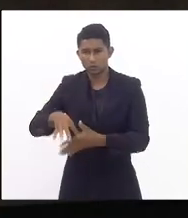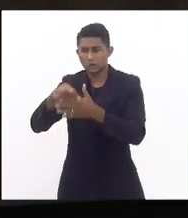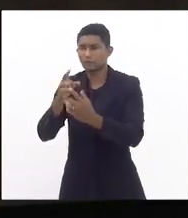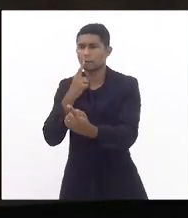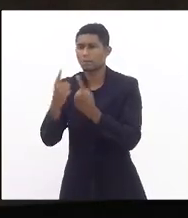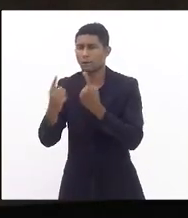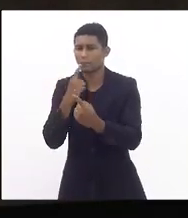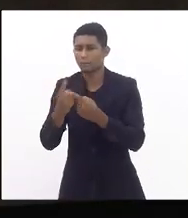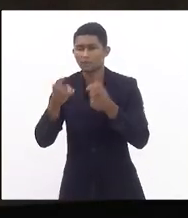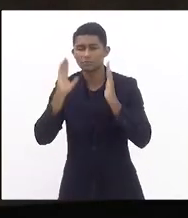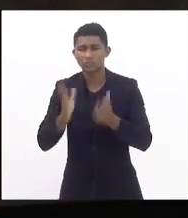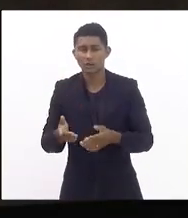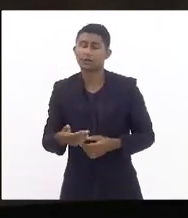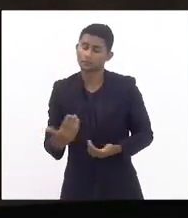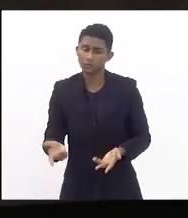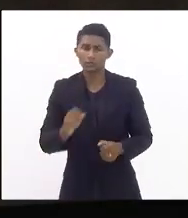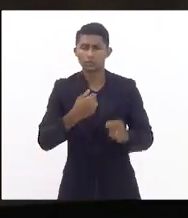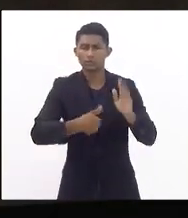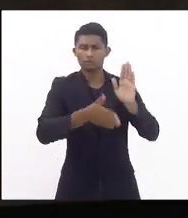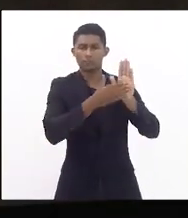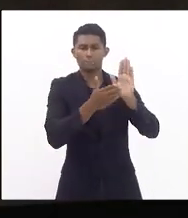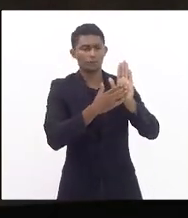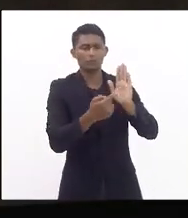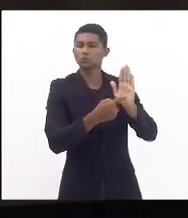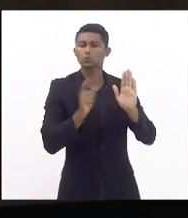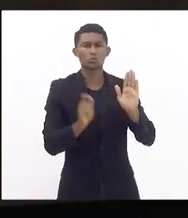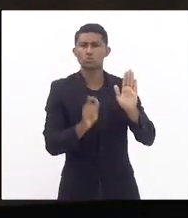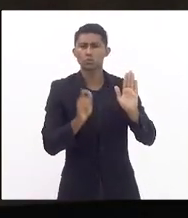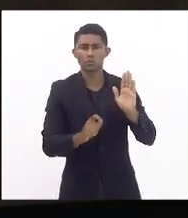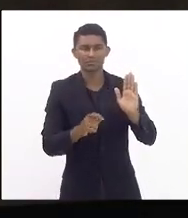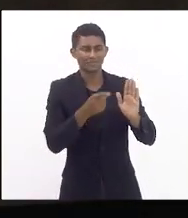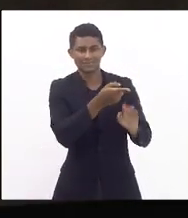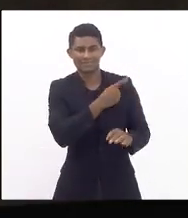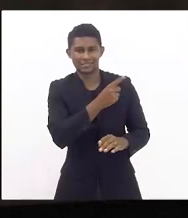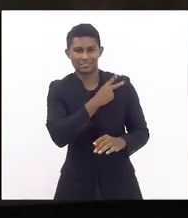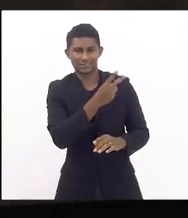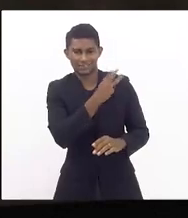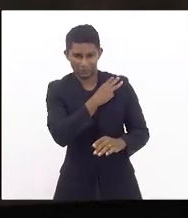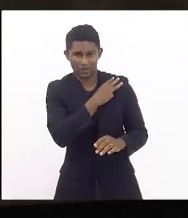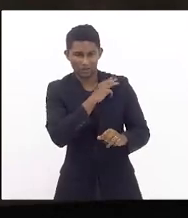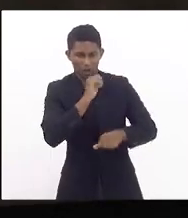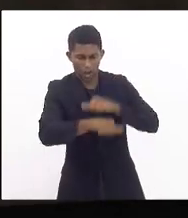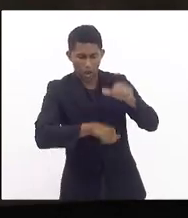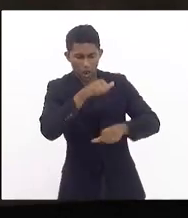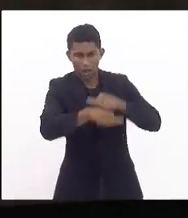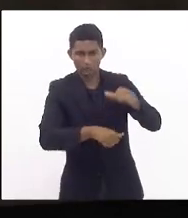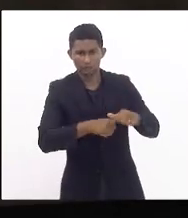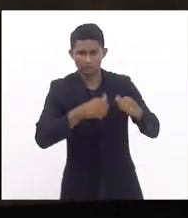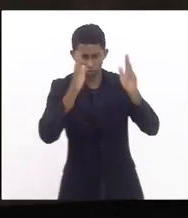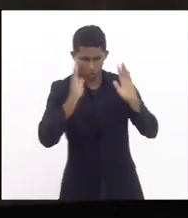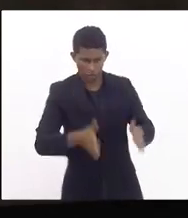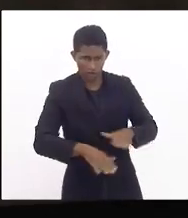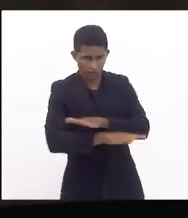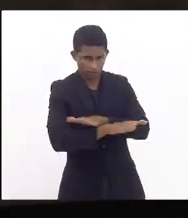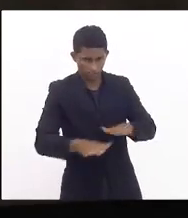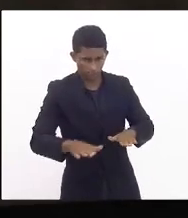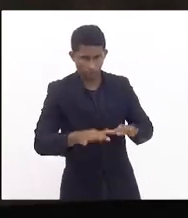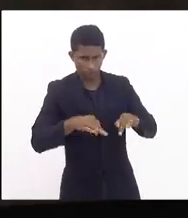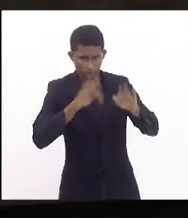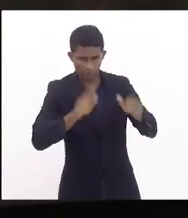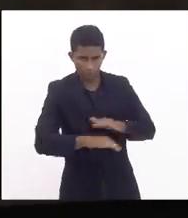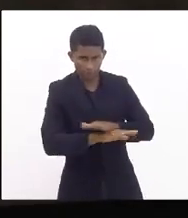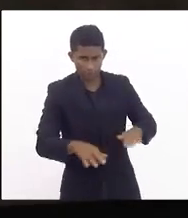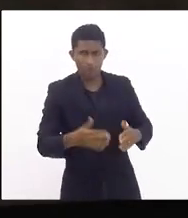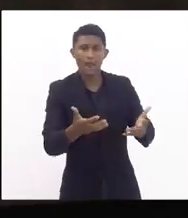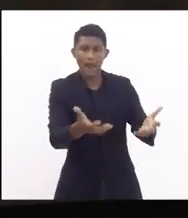uma pauta que diz respeito à reforma do ensino médio. Imediatamente superado esse assunto, a gente